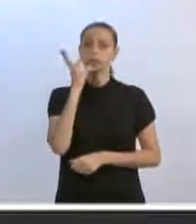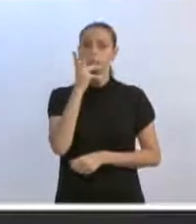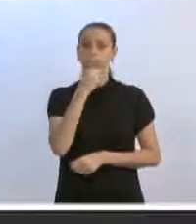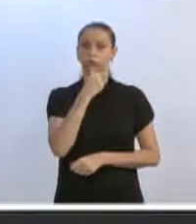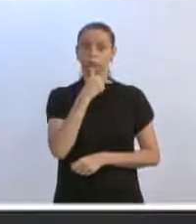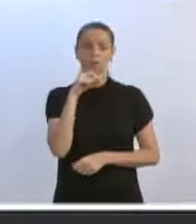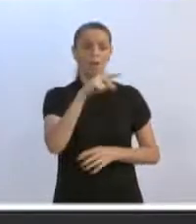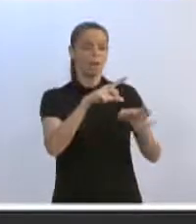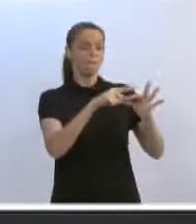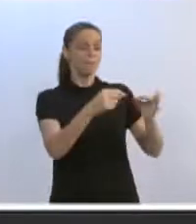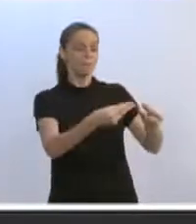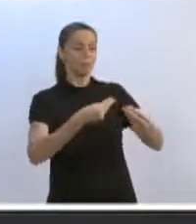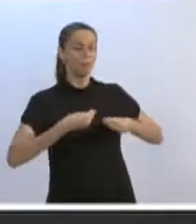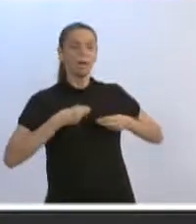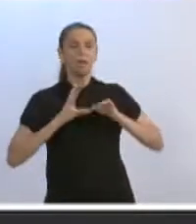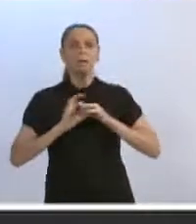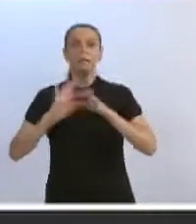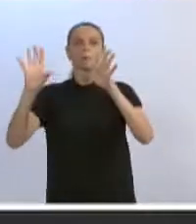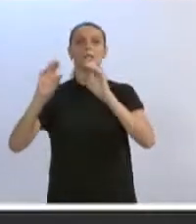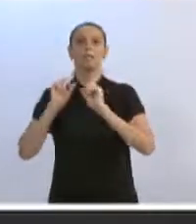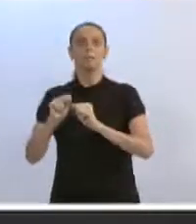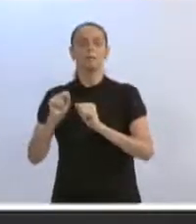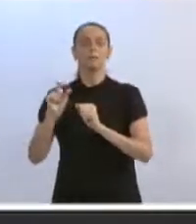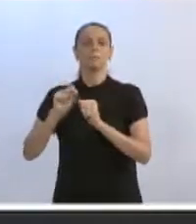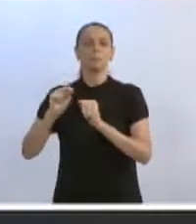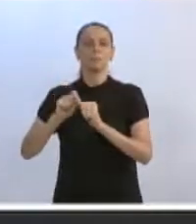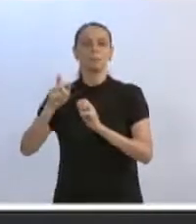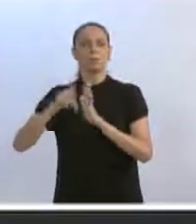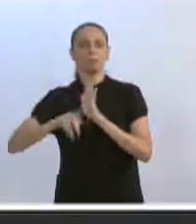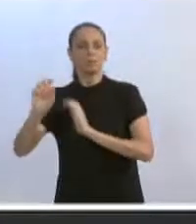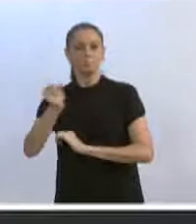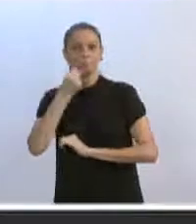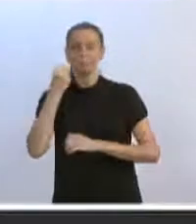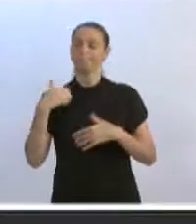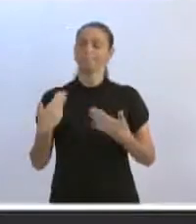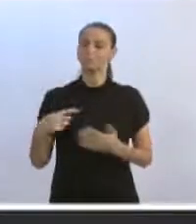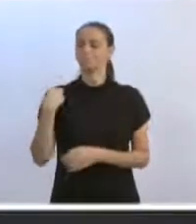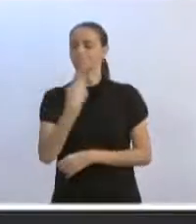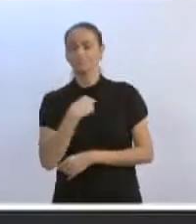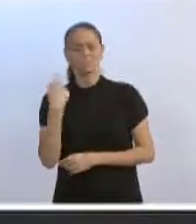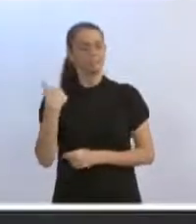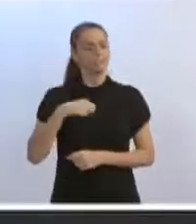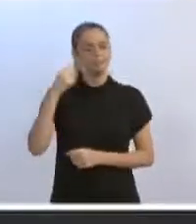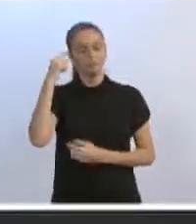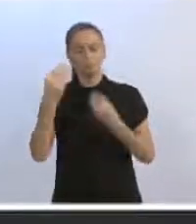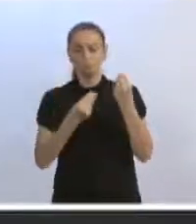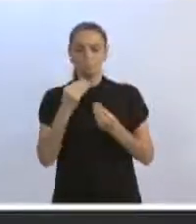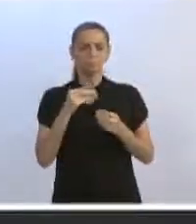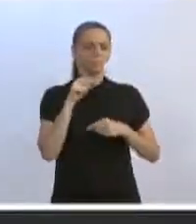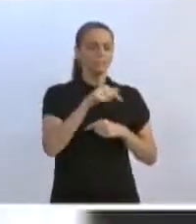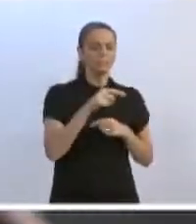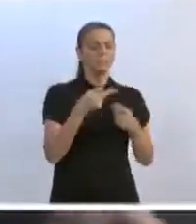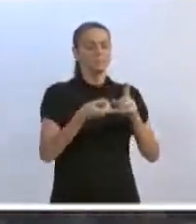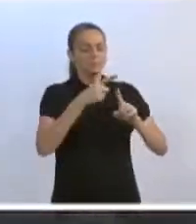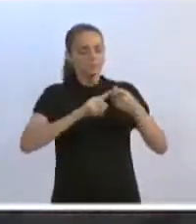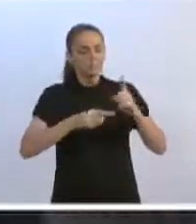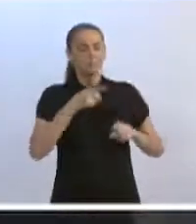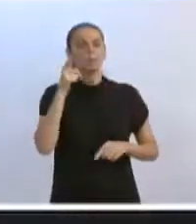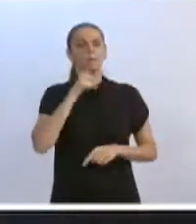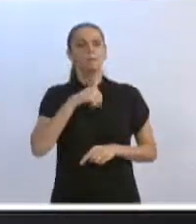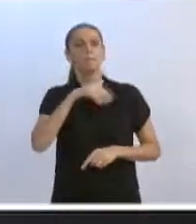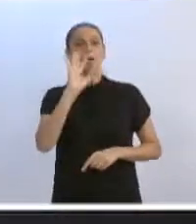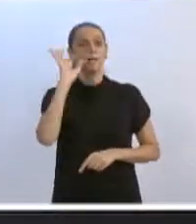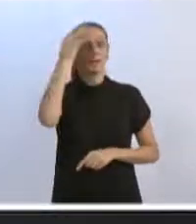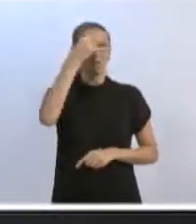de projetos realmente temos que tentar de alguma maneira agilizar o mais rápido possível que eu tive no passado também um